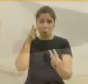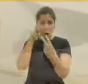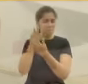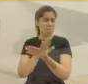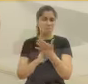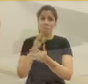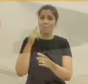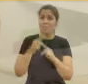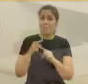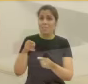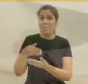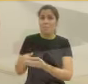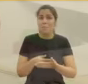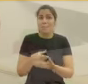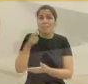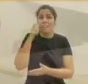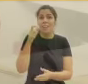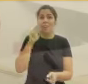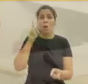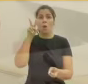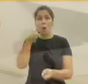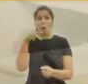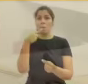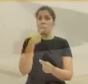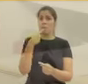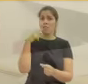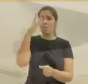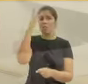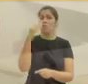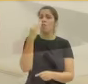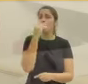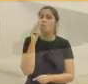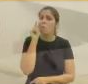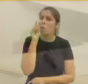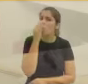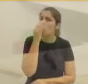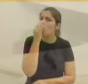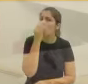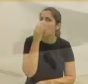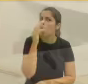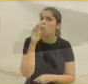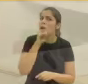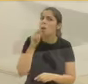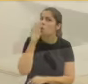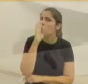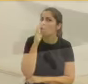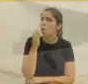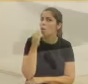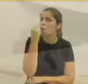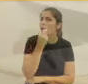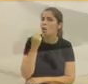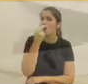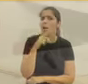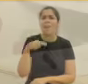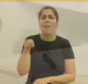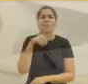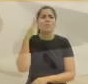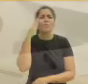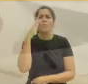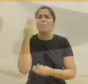olhar. o bebê se interessa por olhar a boca da gente mexendo quando a gente está falando. Eles não sabem ainda como é que eles vão articular,